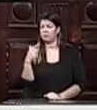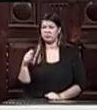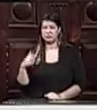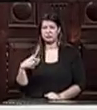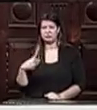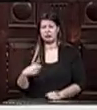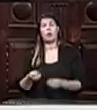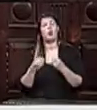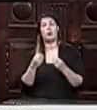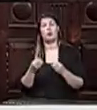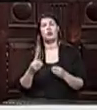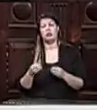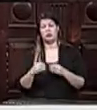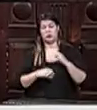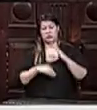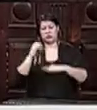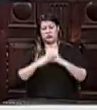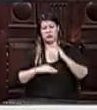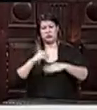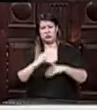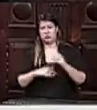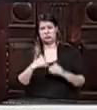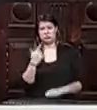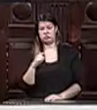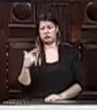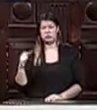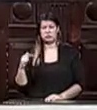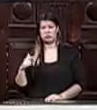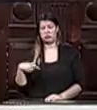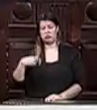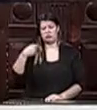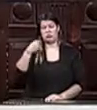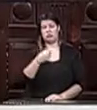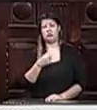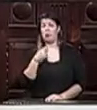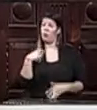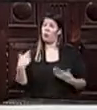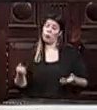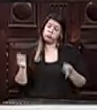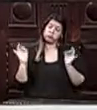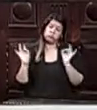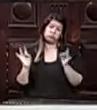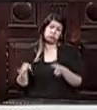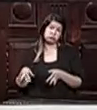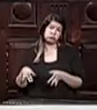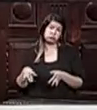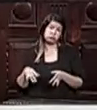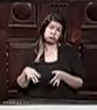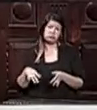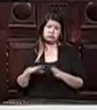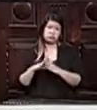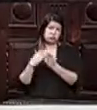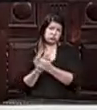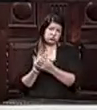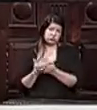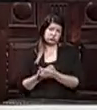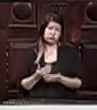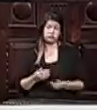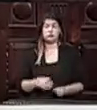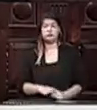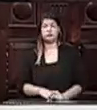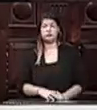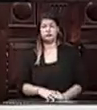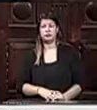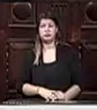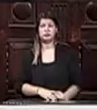para as quais não foram formados, sob pena de terem que abandonar a sua escola de referência, o seu local de trabalho, sem contar,